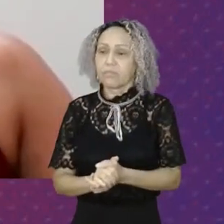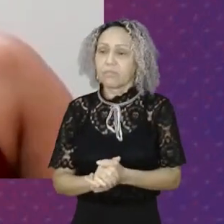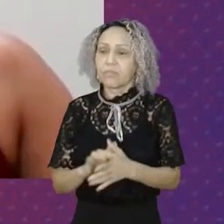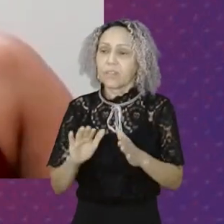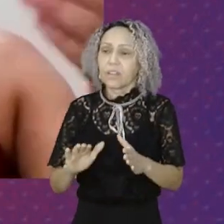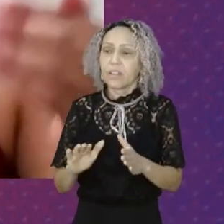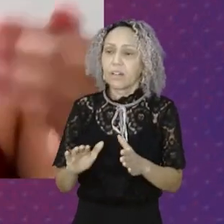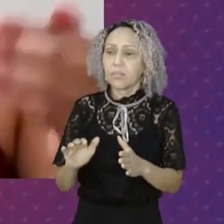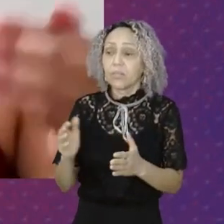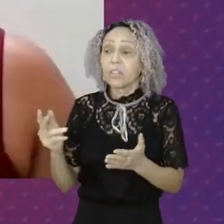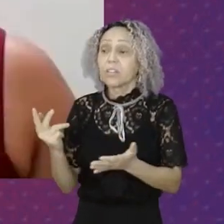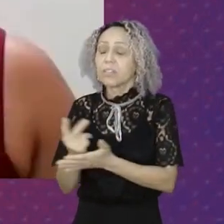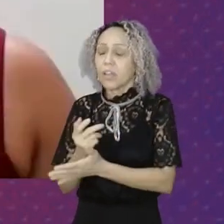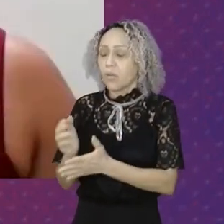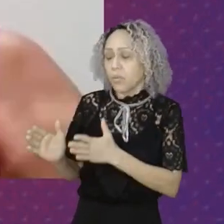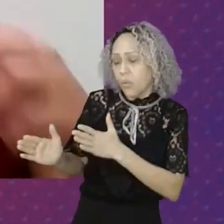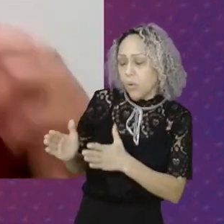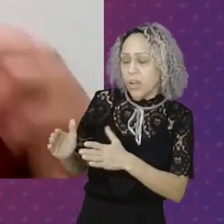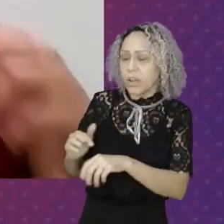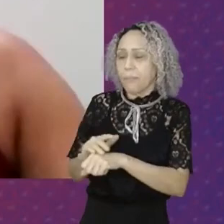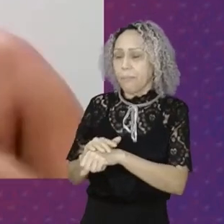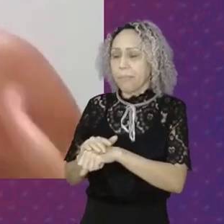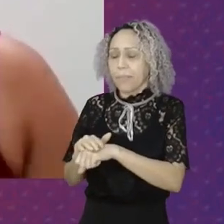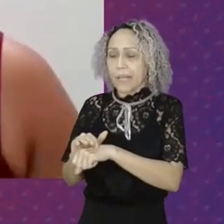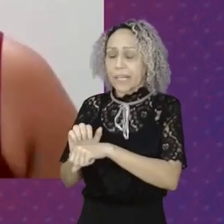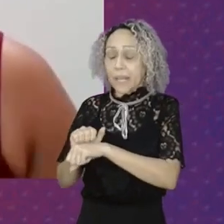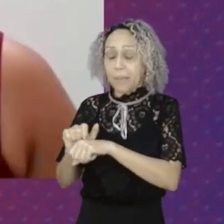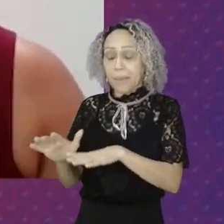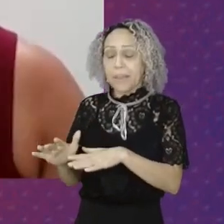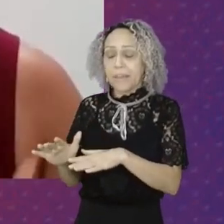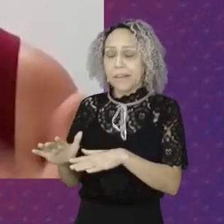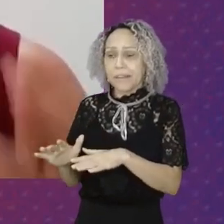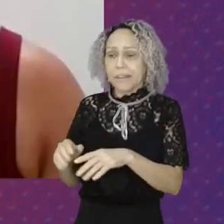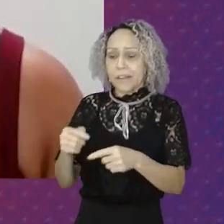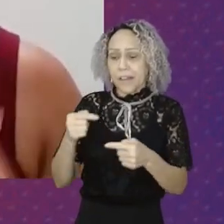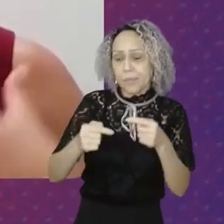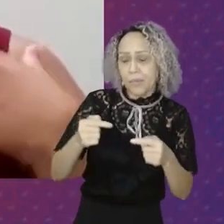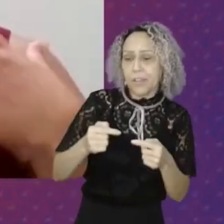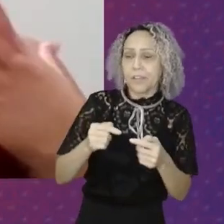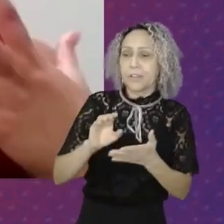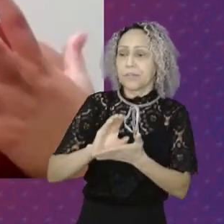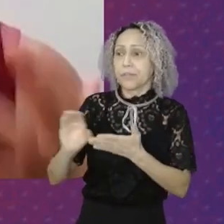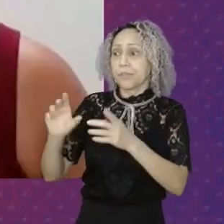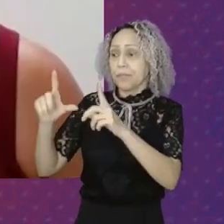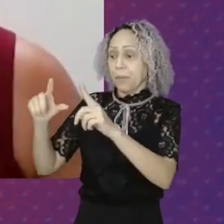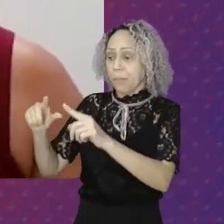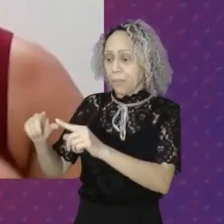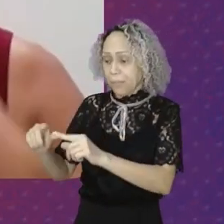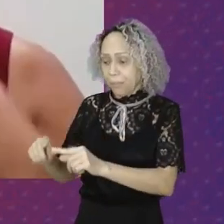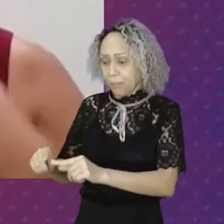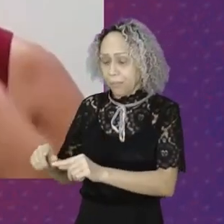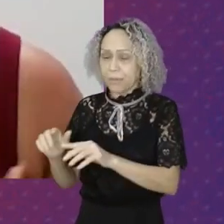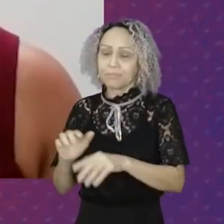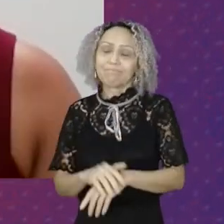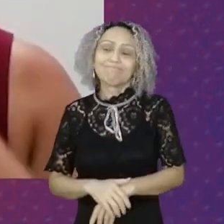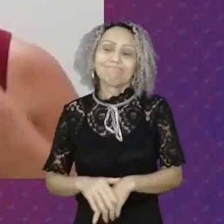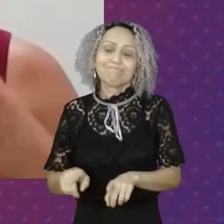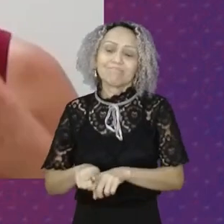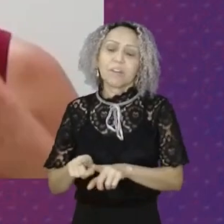mais fortalecidas, foram enfraquecidas. Isso aliado a um aumento de um discurso